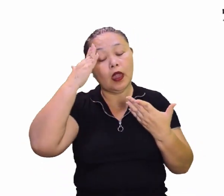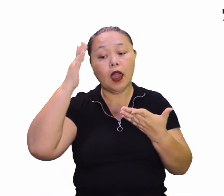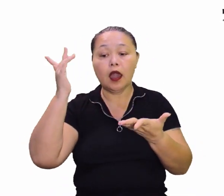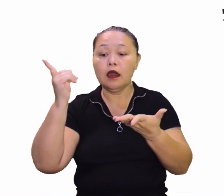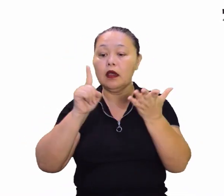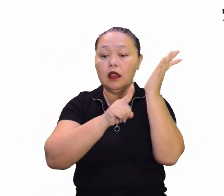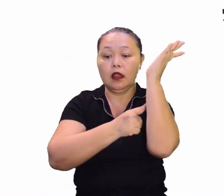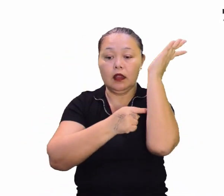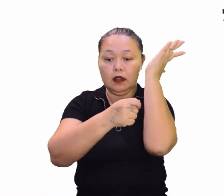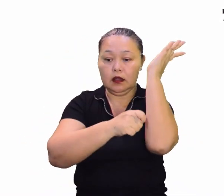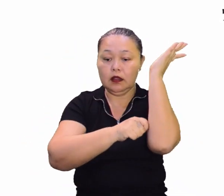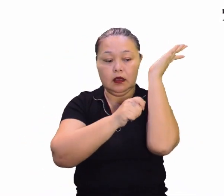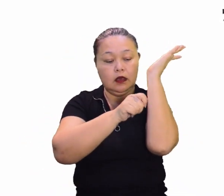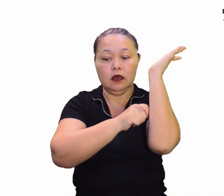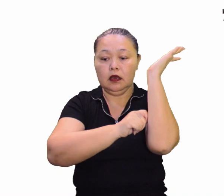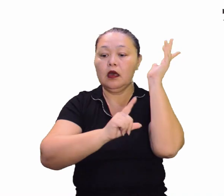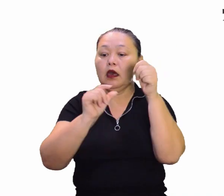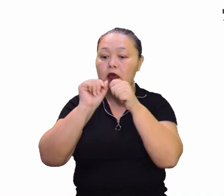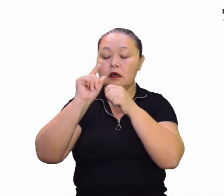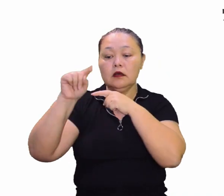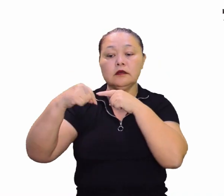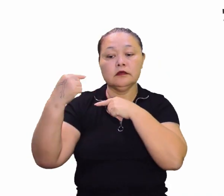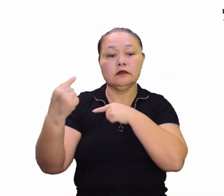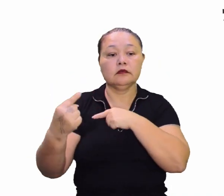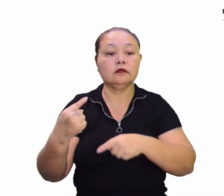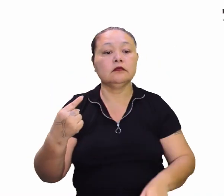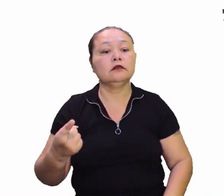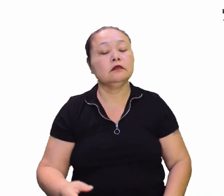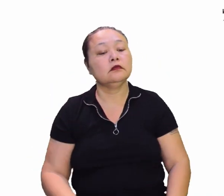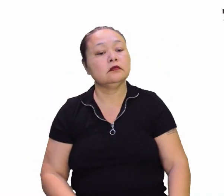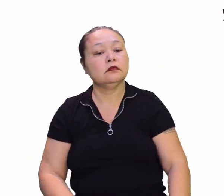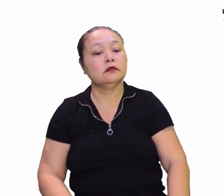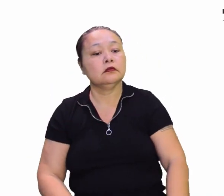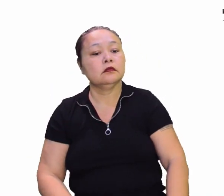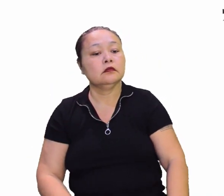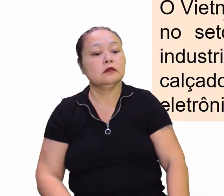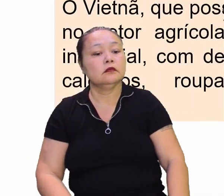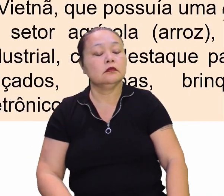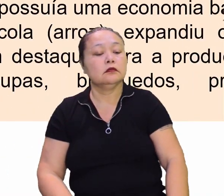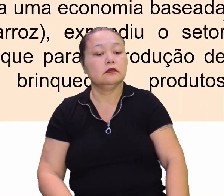essa história? Lembro. Que a gente vai rever em Geografia de Rondônia. Muito bem.